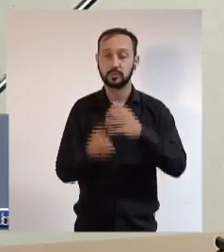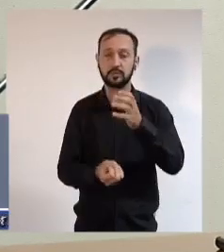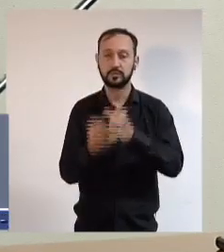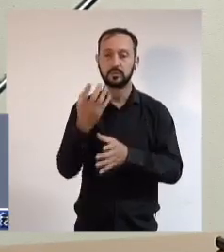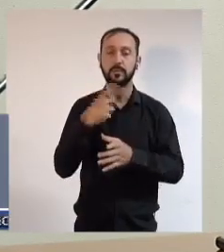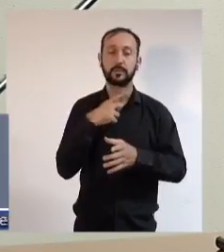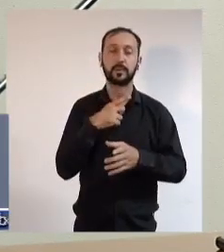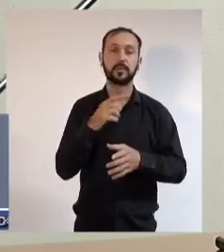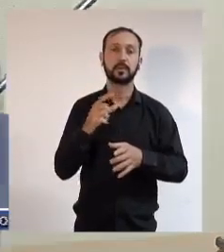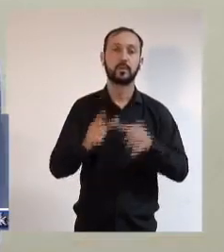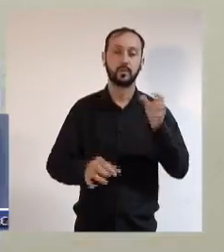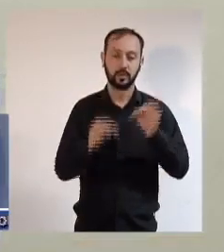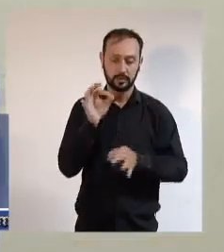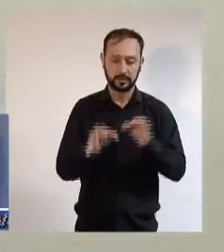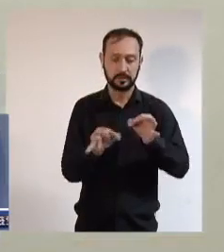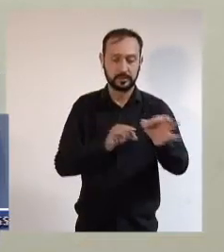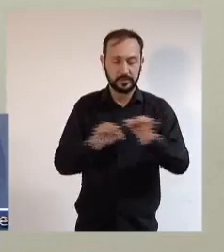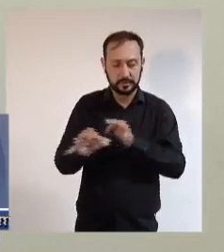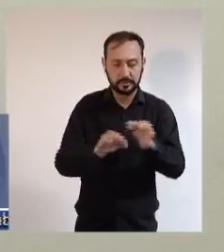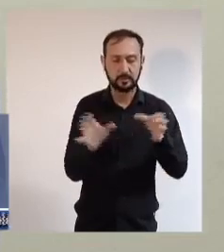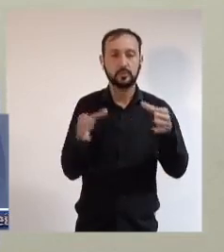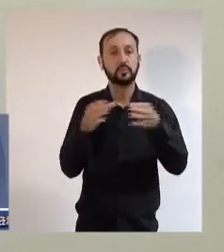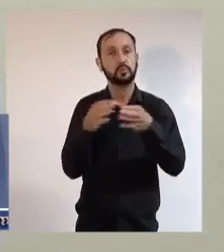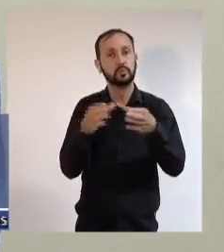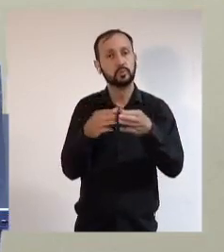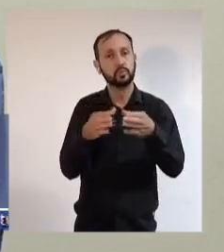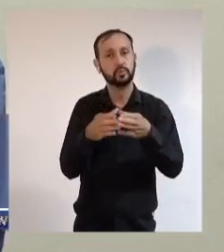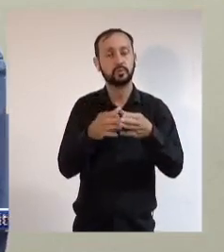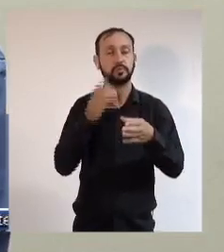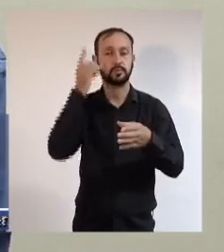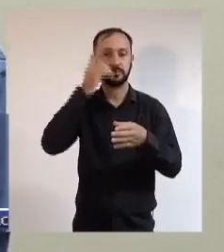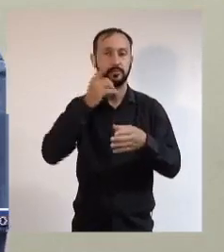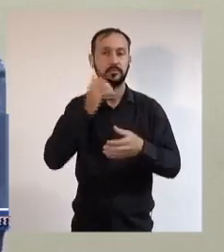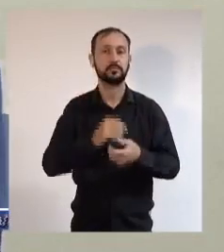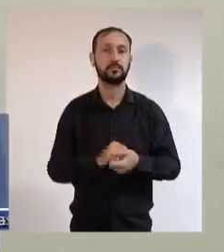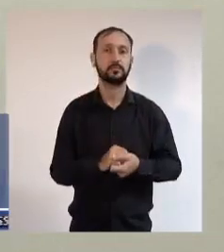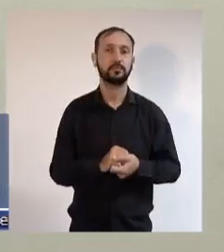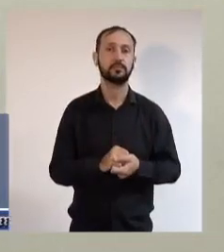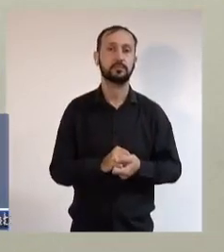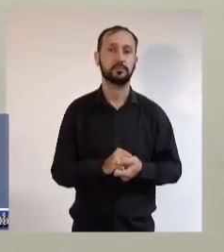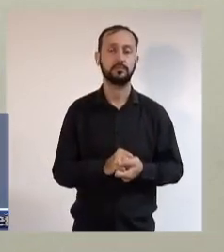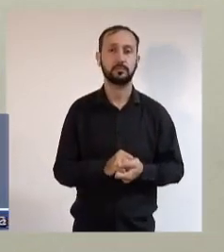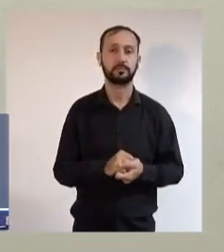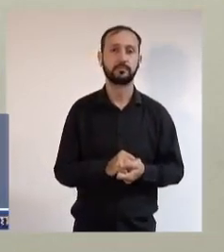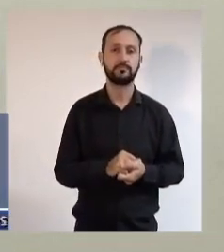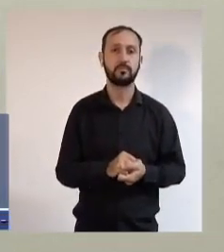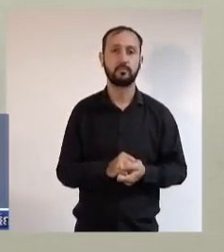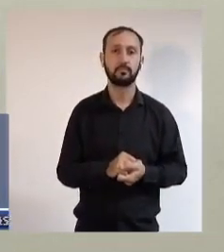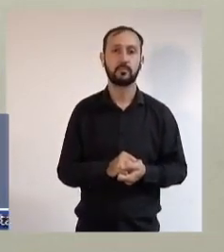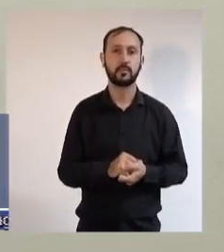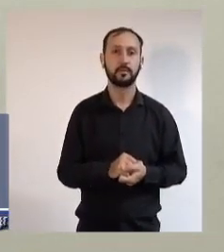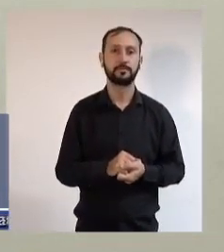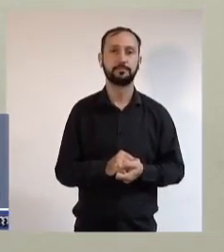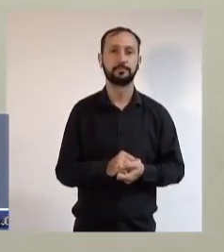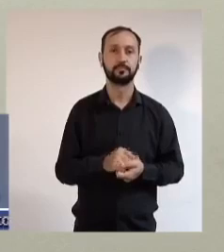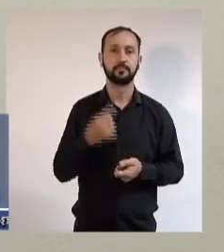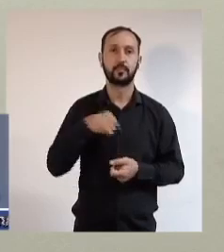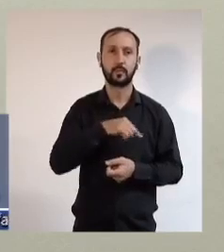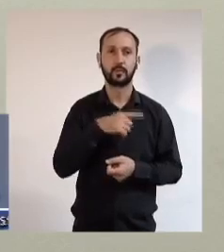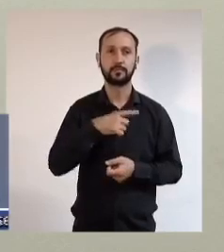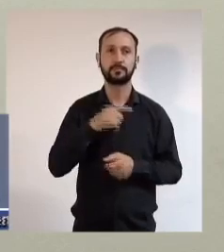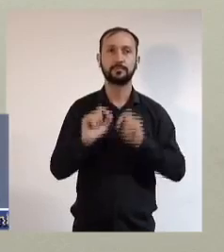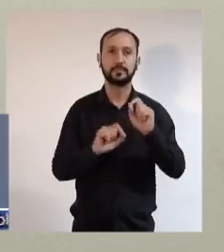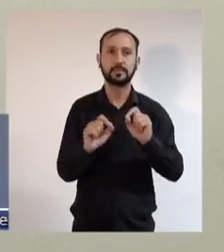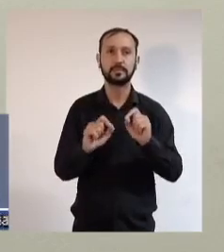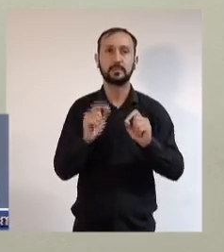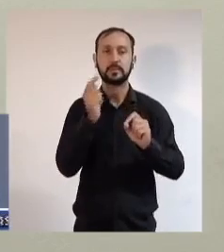que se criasse uma frente parlamentar para defender essas as unidades de conservação nós que tivemos o